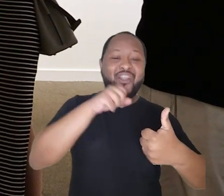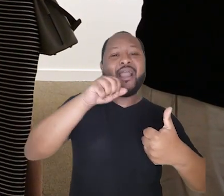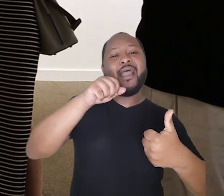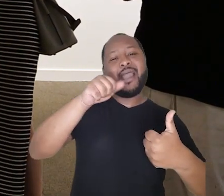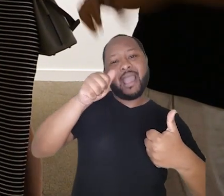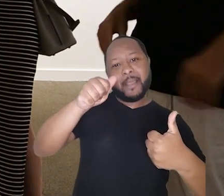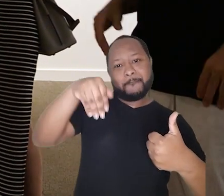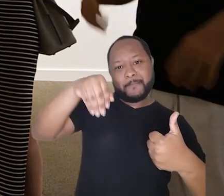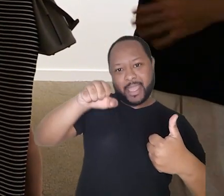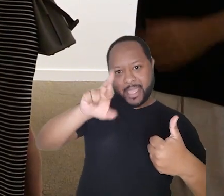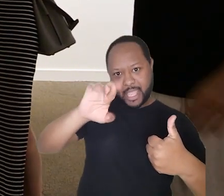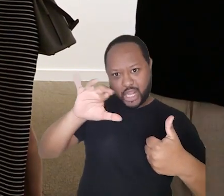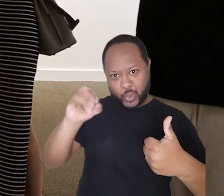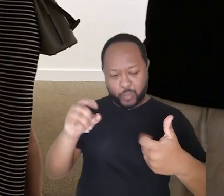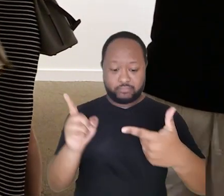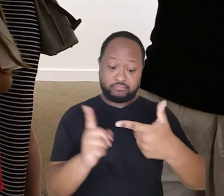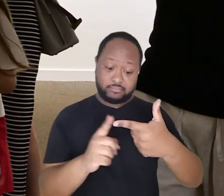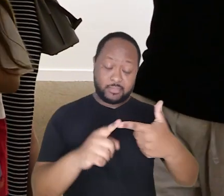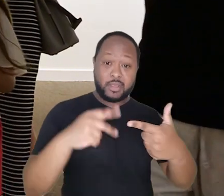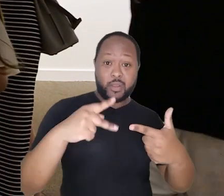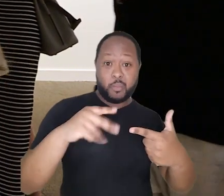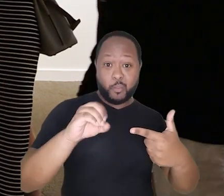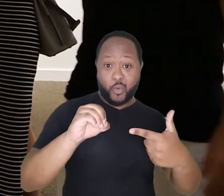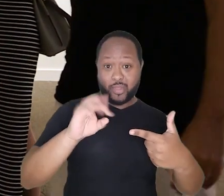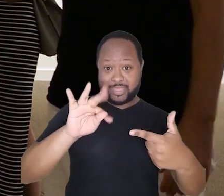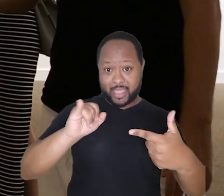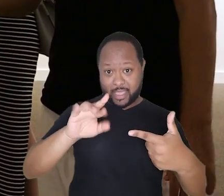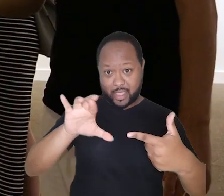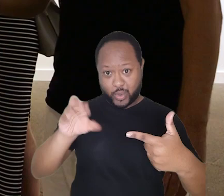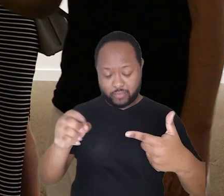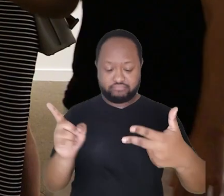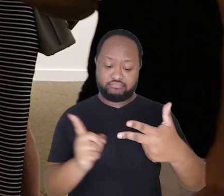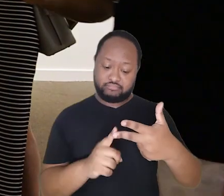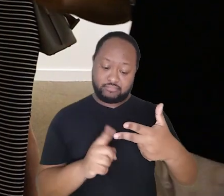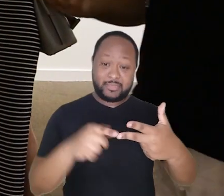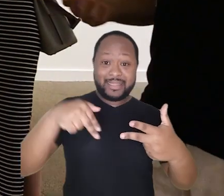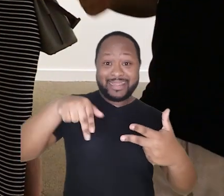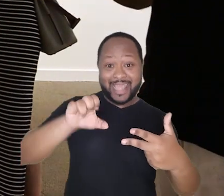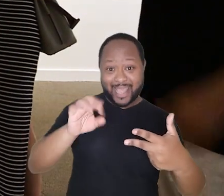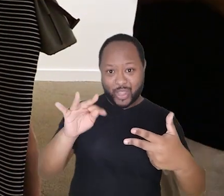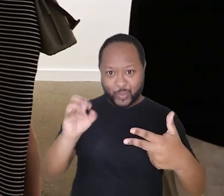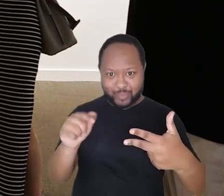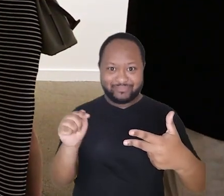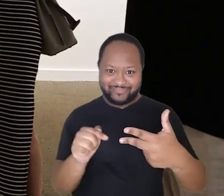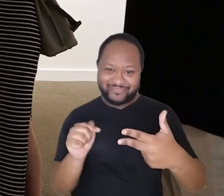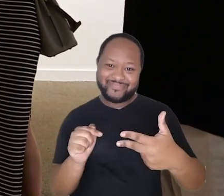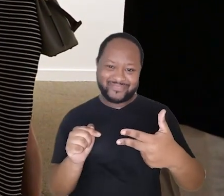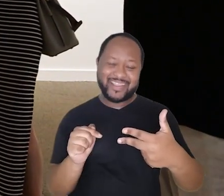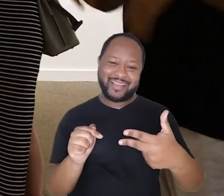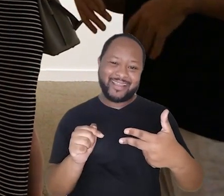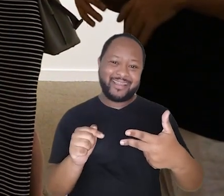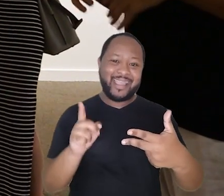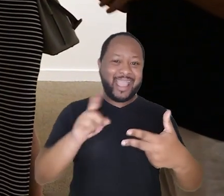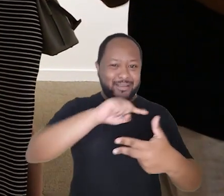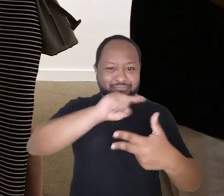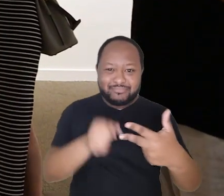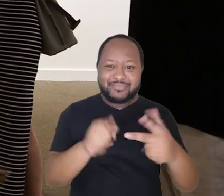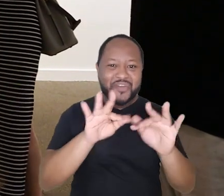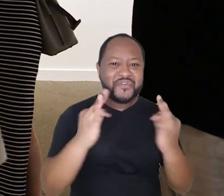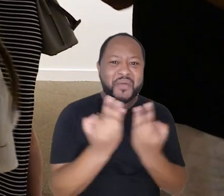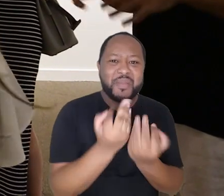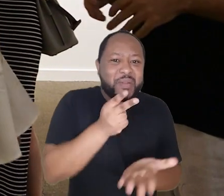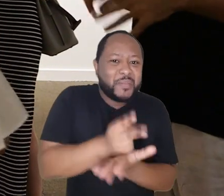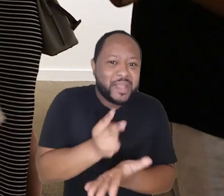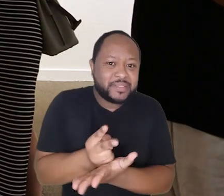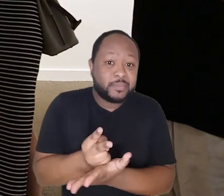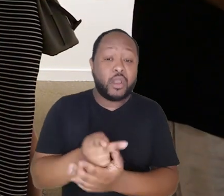Neto. Então, esses trabalhos têm uma estética específica. O jeito de fazer os olhos, né,